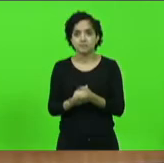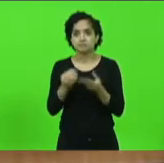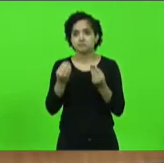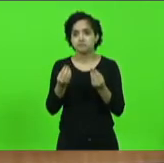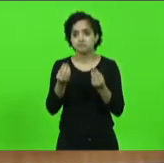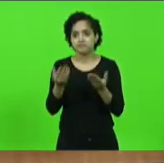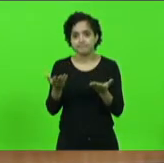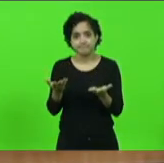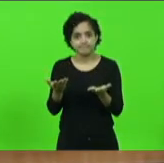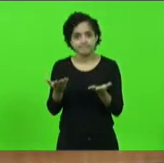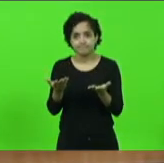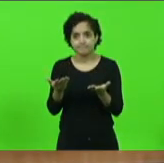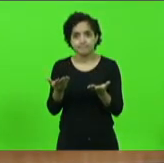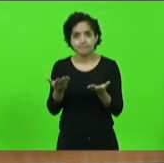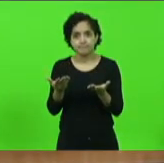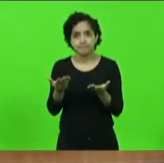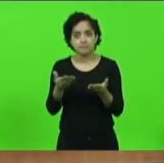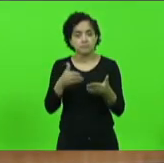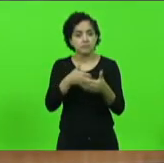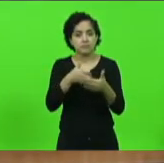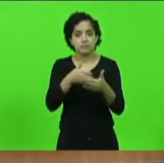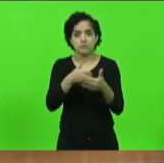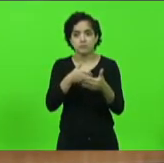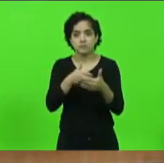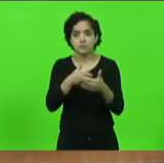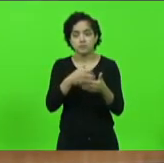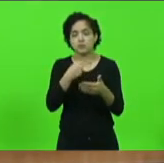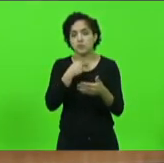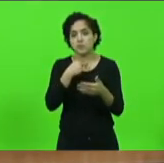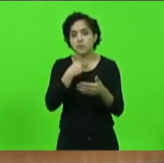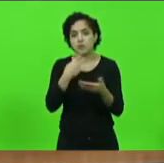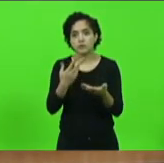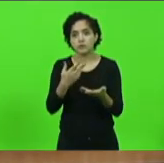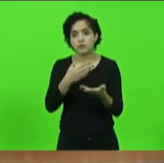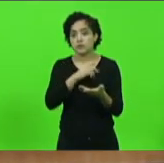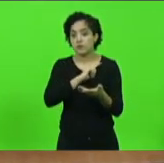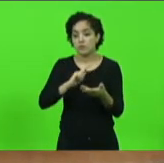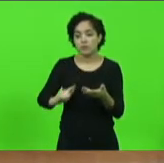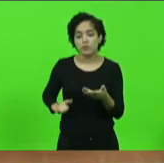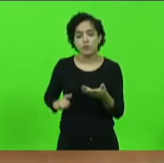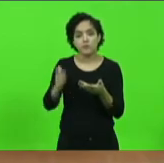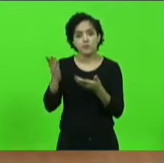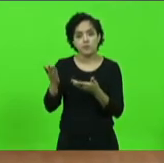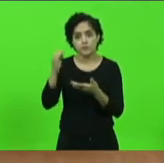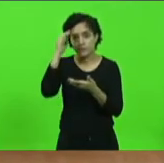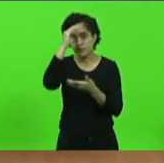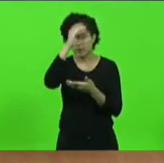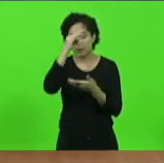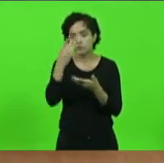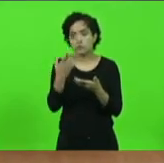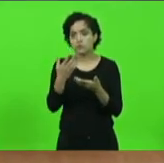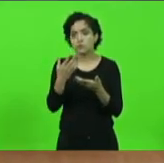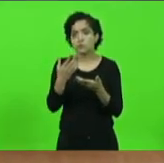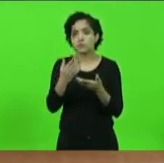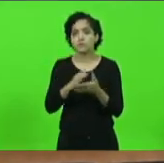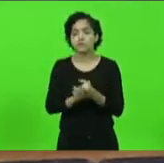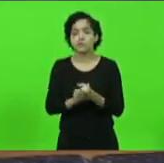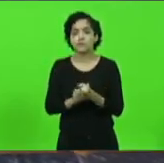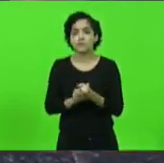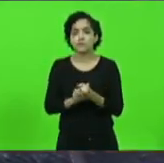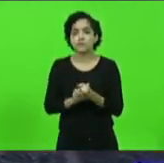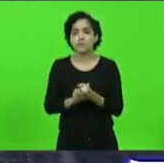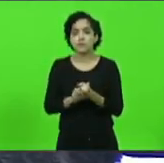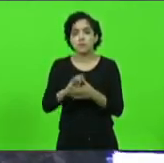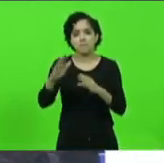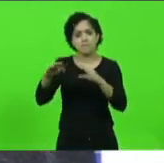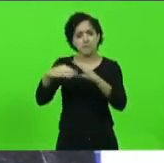No mínimo, o sujeito se dá por impedido. O governador, o próprio governador Carlos Moisés, que se reajusta o salário, manda para